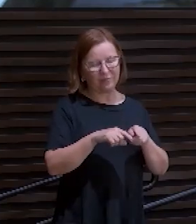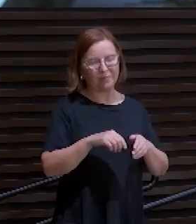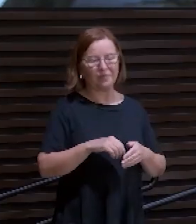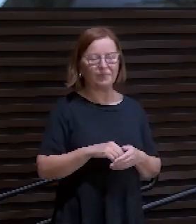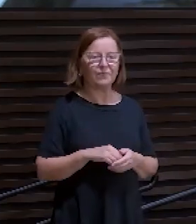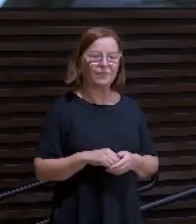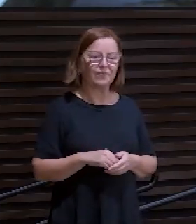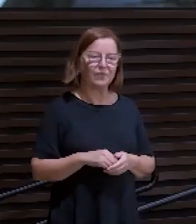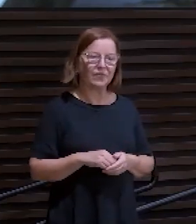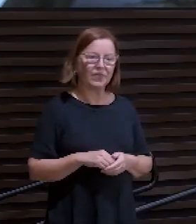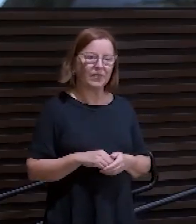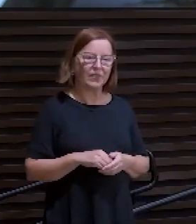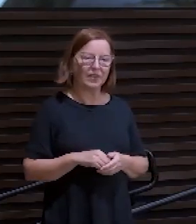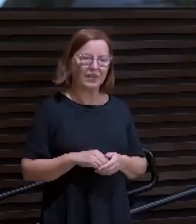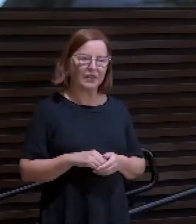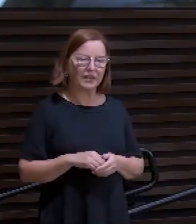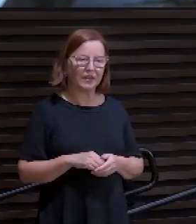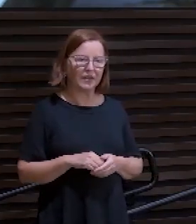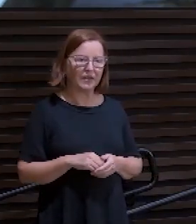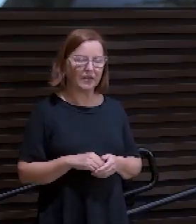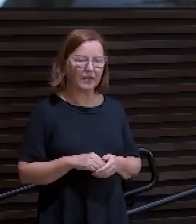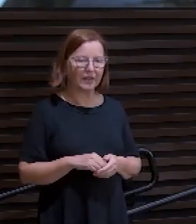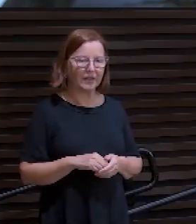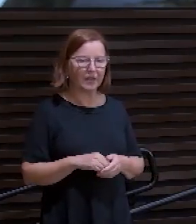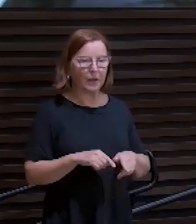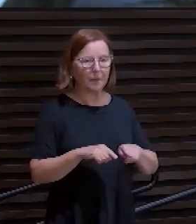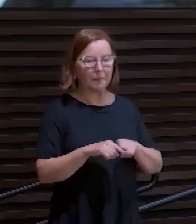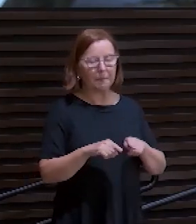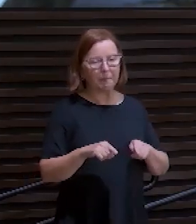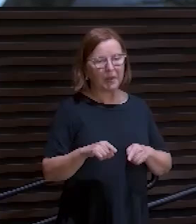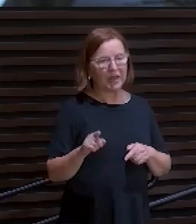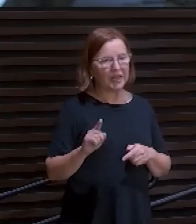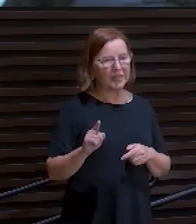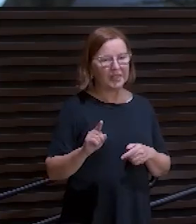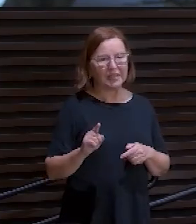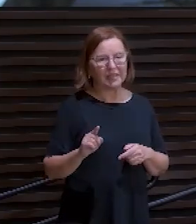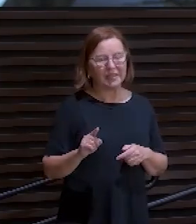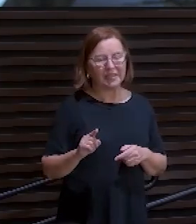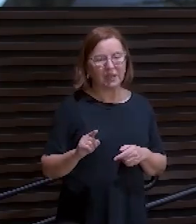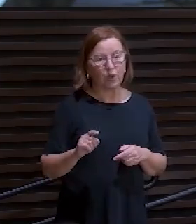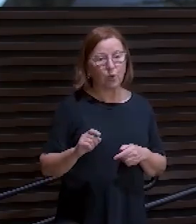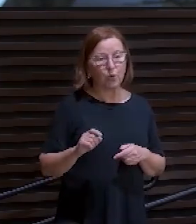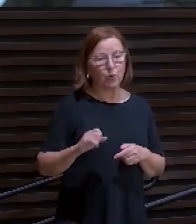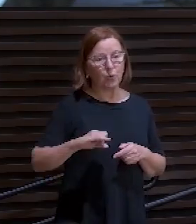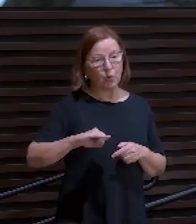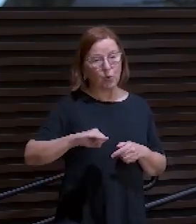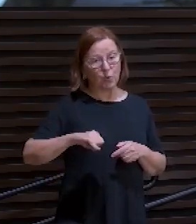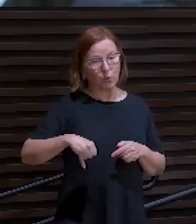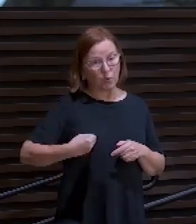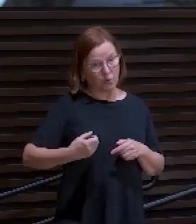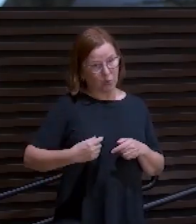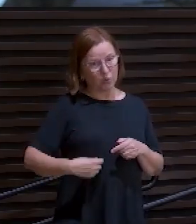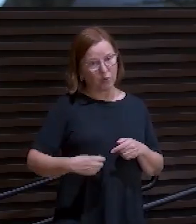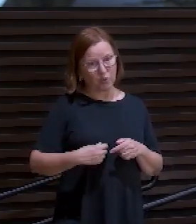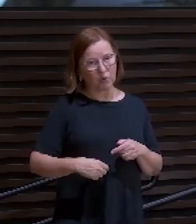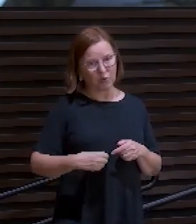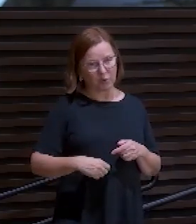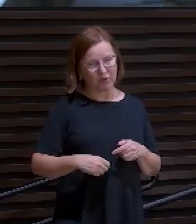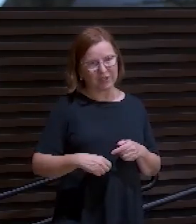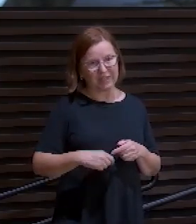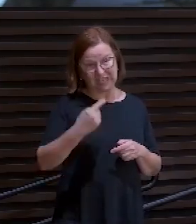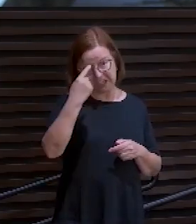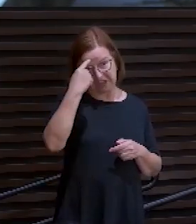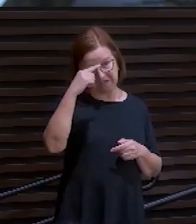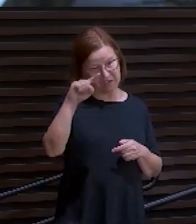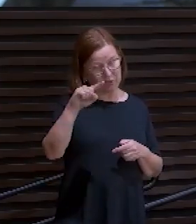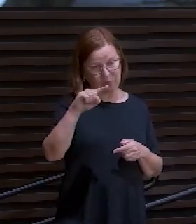lua. Mas não foi ele que inventou aquilo. Não foi algo do coração de José, porque José